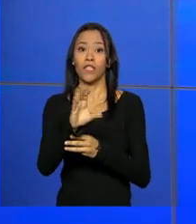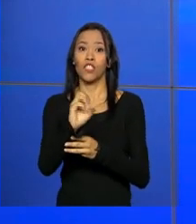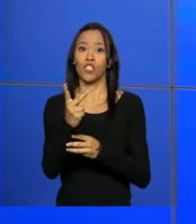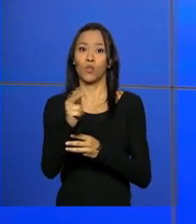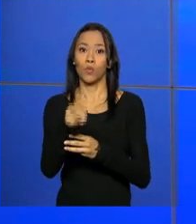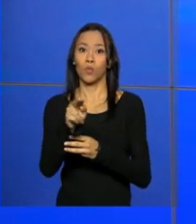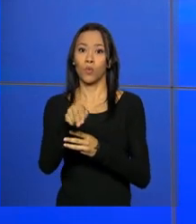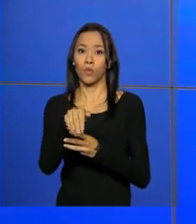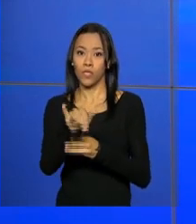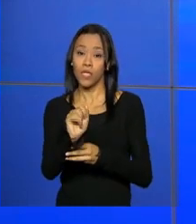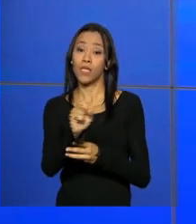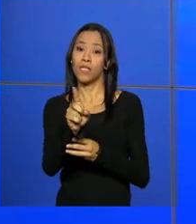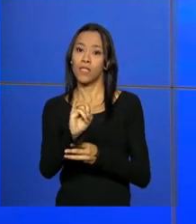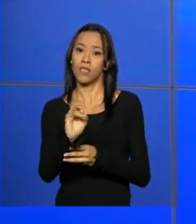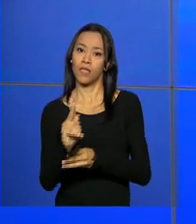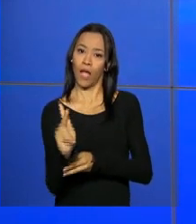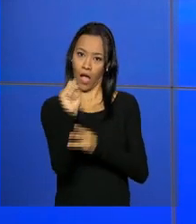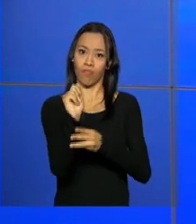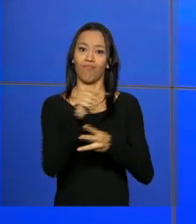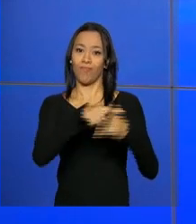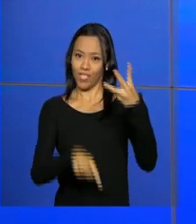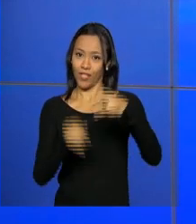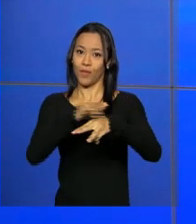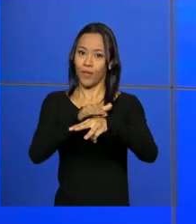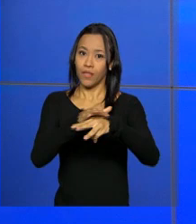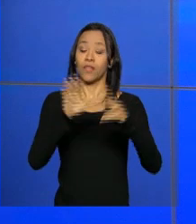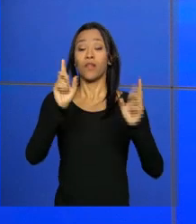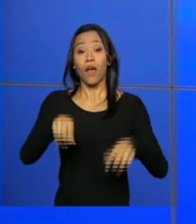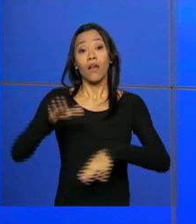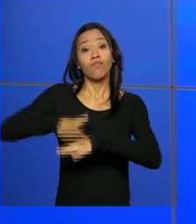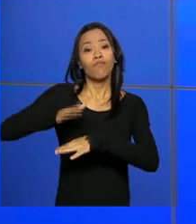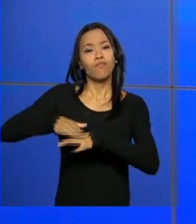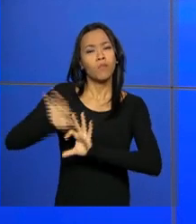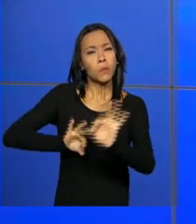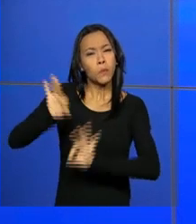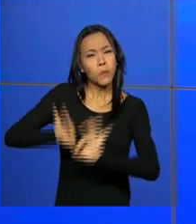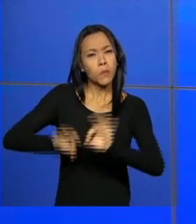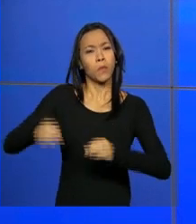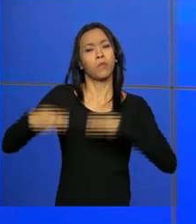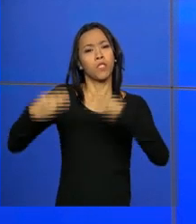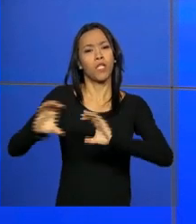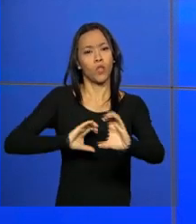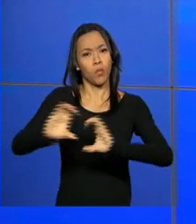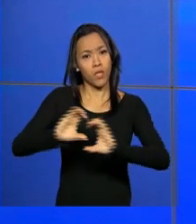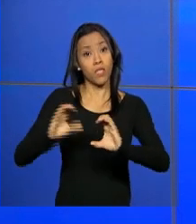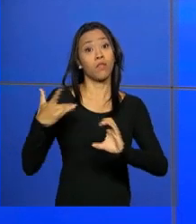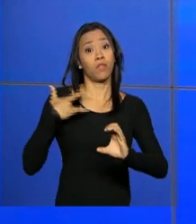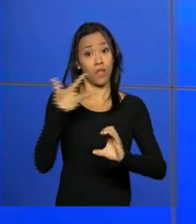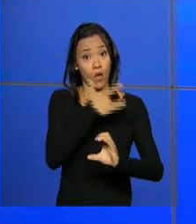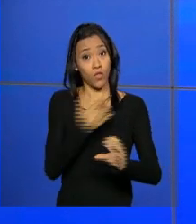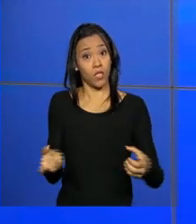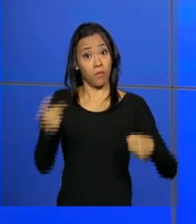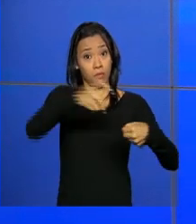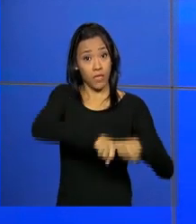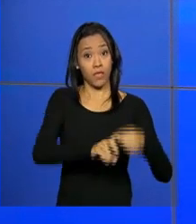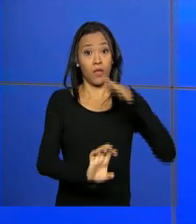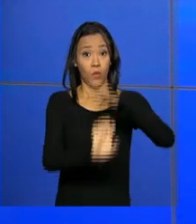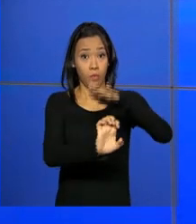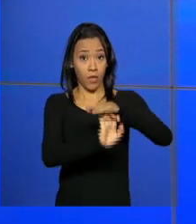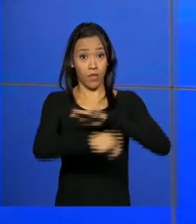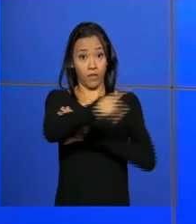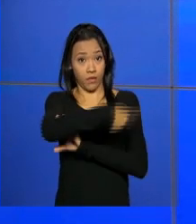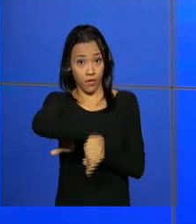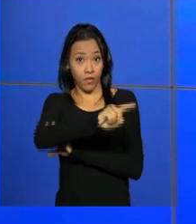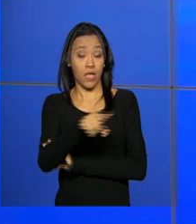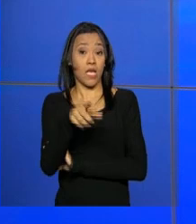zic vírus a novidade foi desenvolvida pelos Ministérios das Comunicações e da saúde em parceria com a empresa privada o